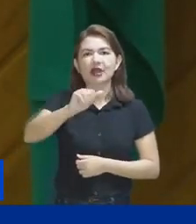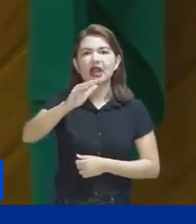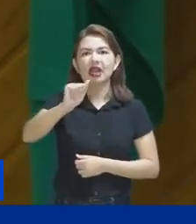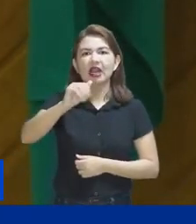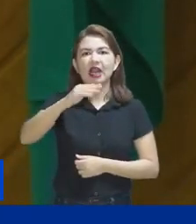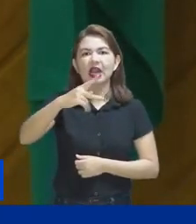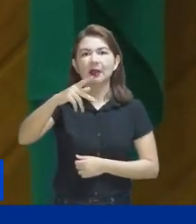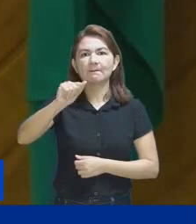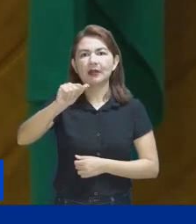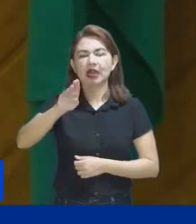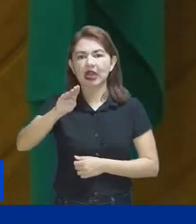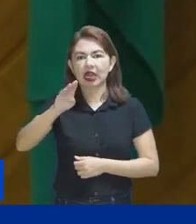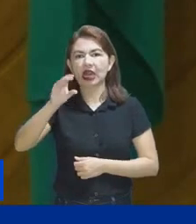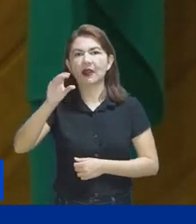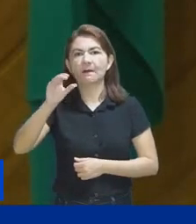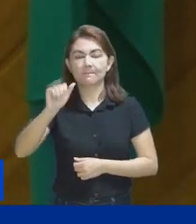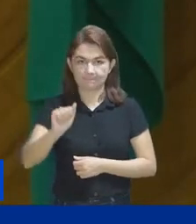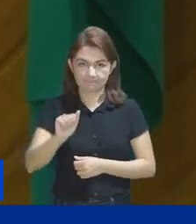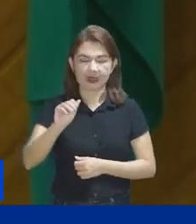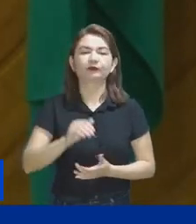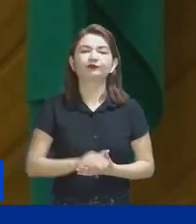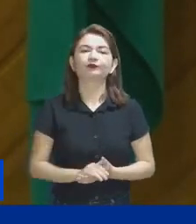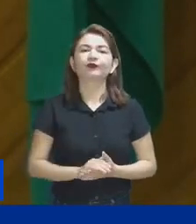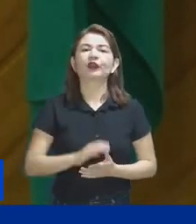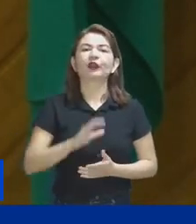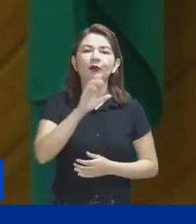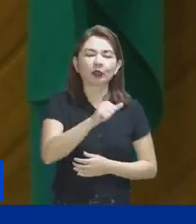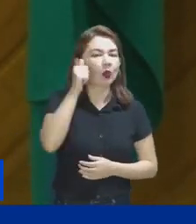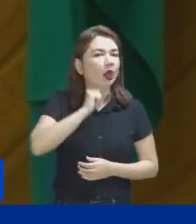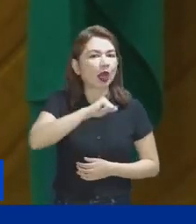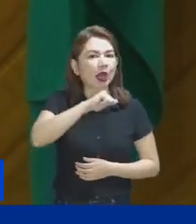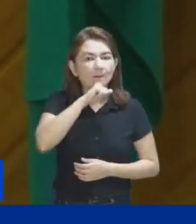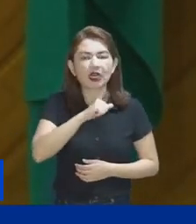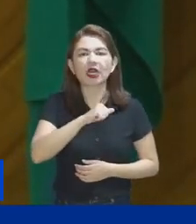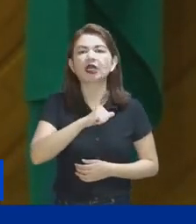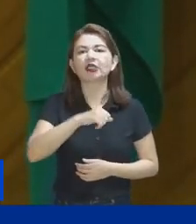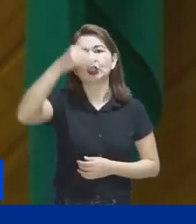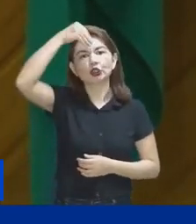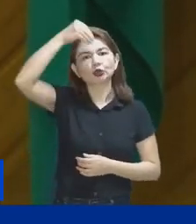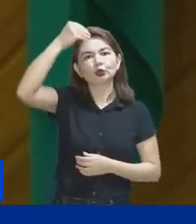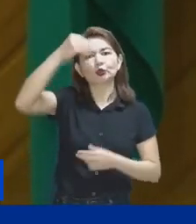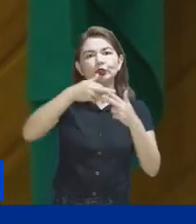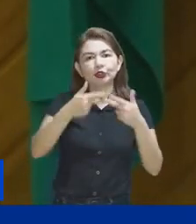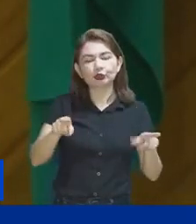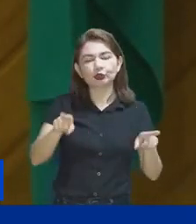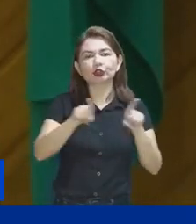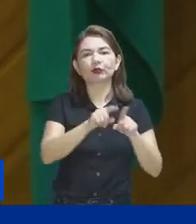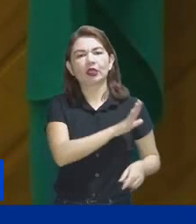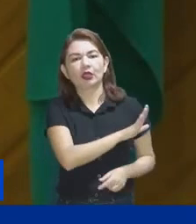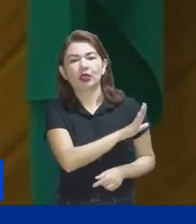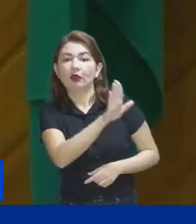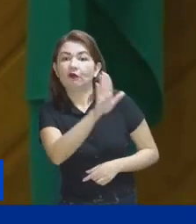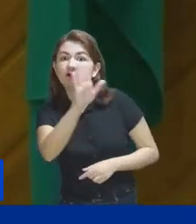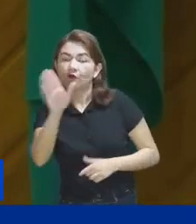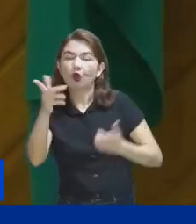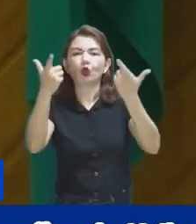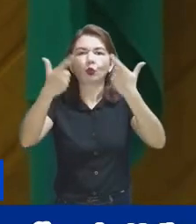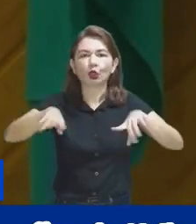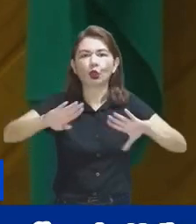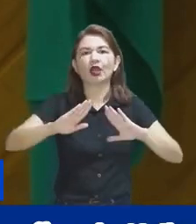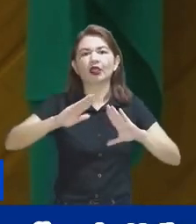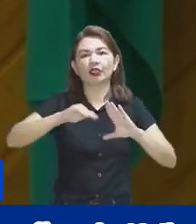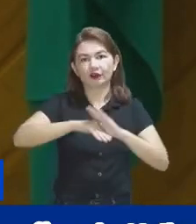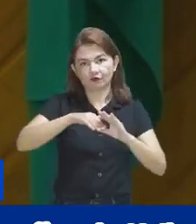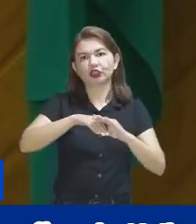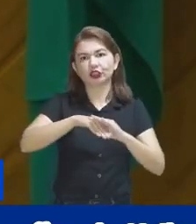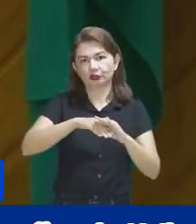Keila e os sobrinhos dela, que após o motorista pegá-los, foram se encaminhando para o local de votação. Nisso